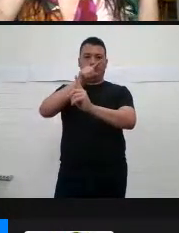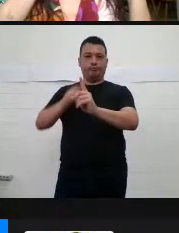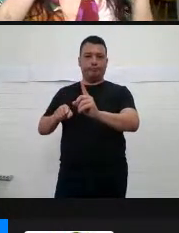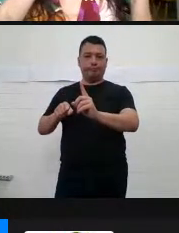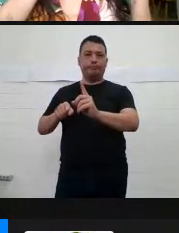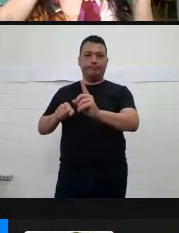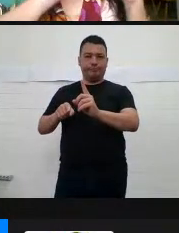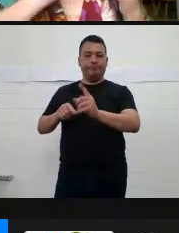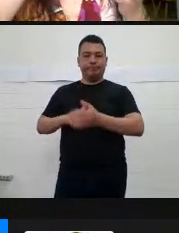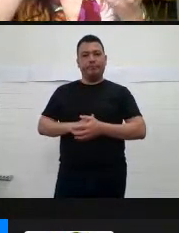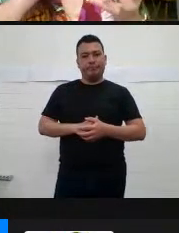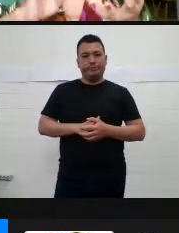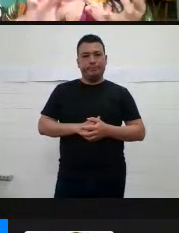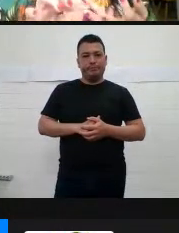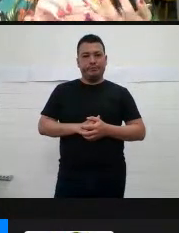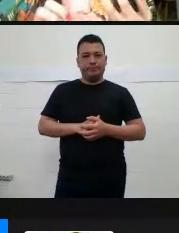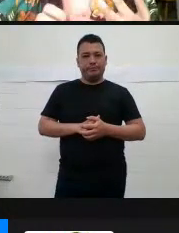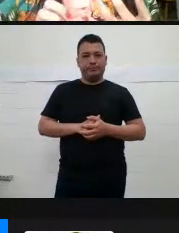Então,